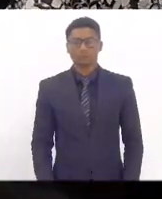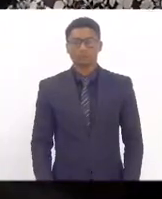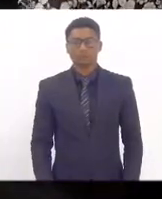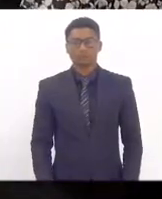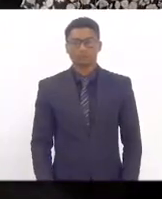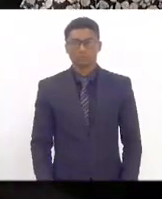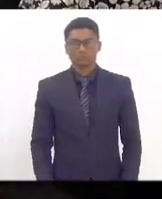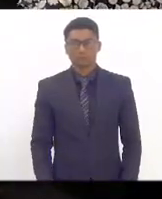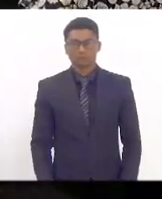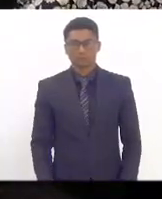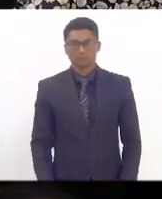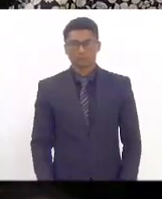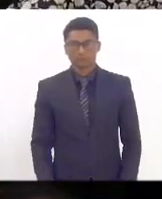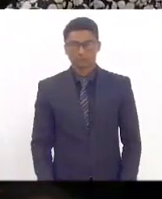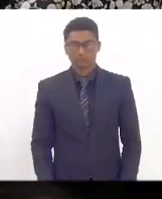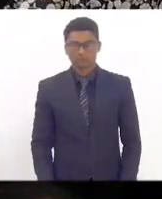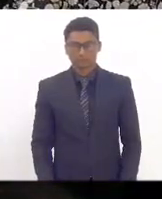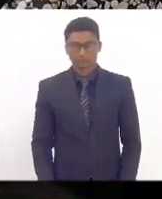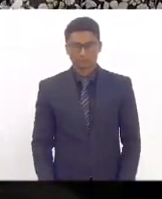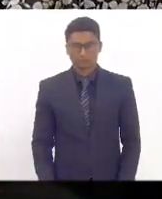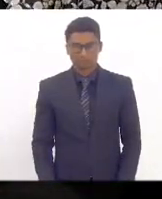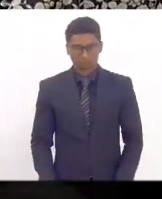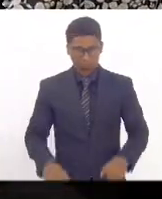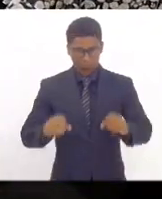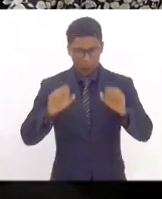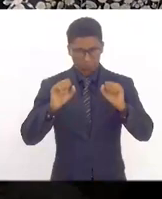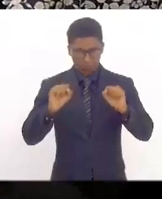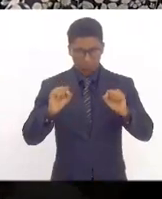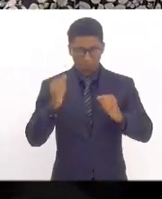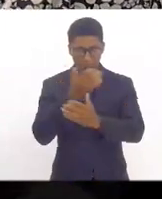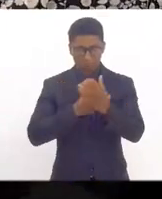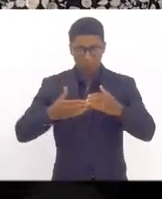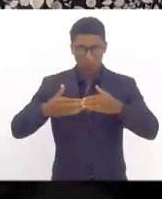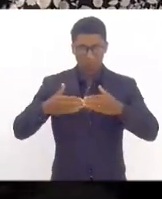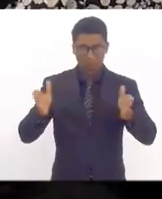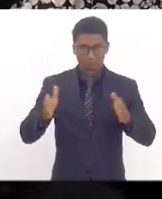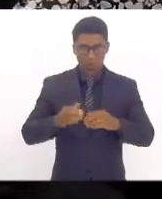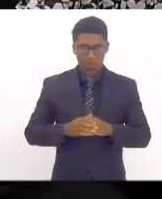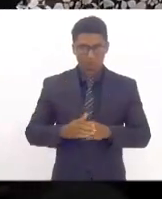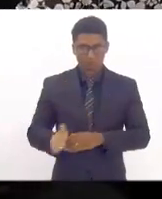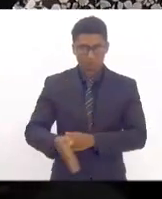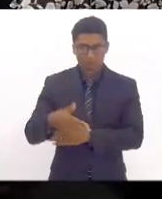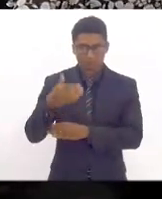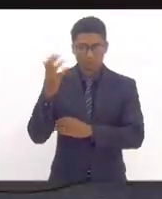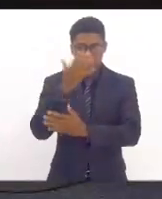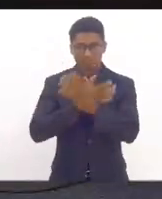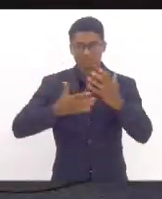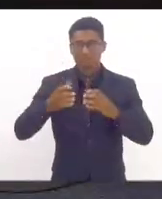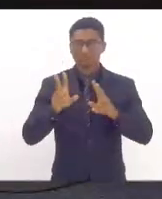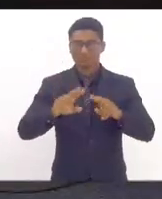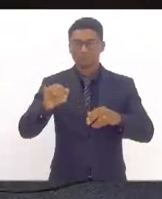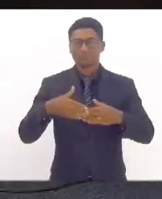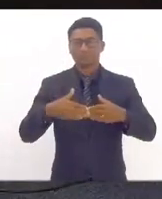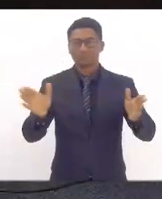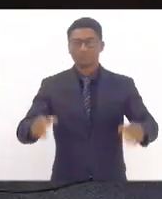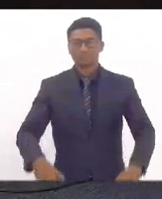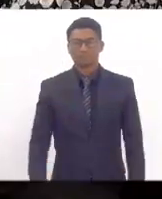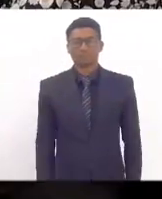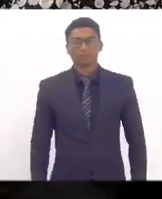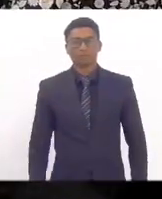a gente fala o quê solta o play DJ nunca falei solta o play DJ Pro hino nacional é uma boa solta o Freio DJ